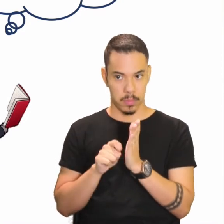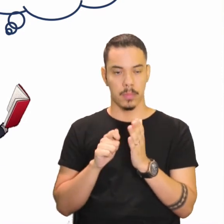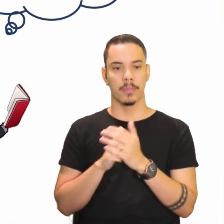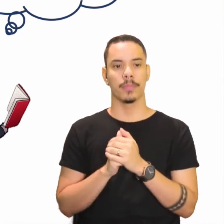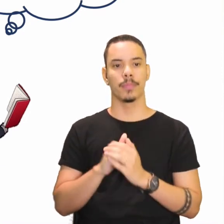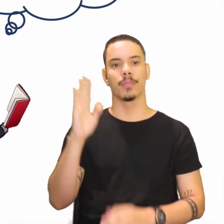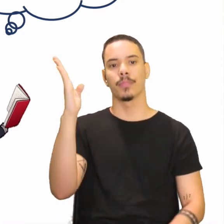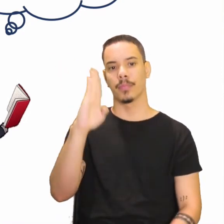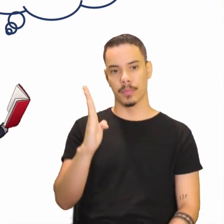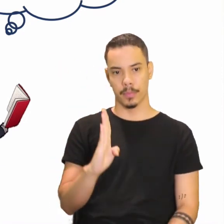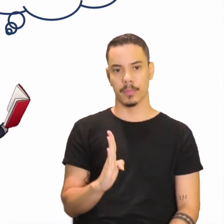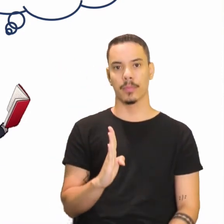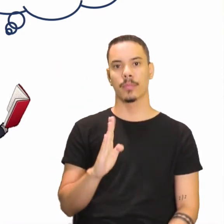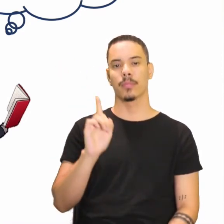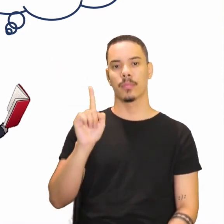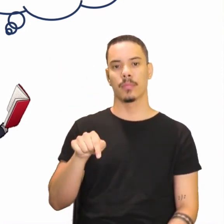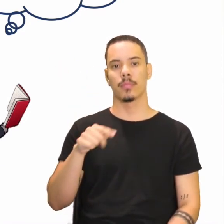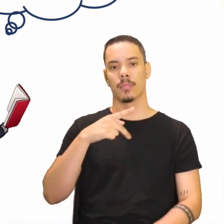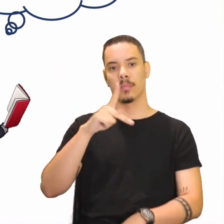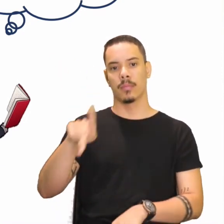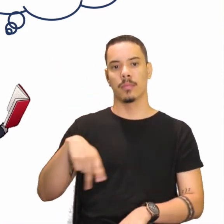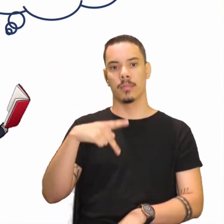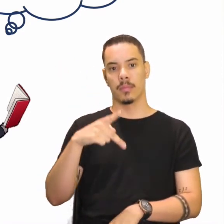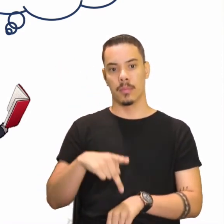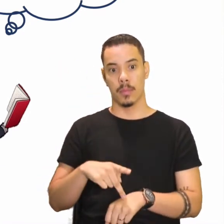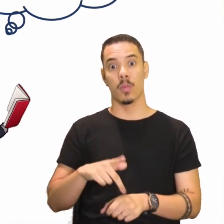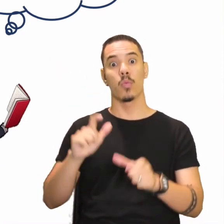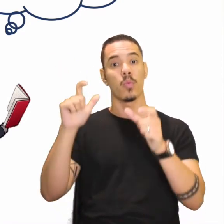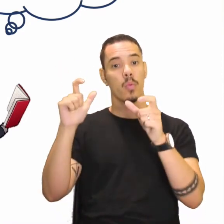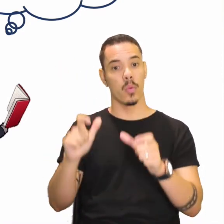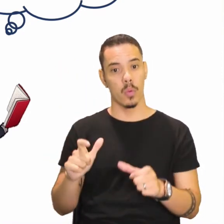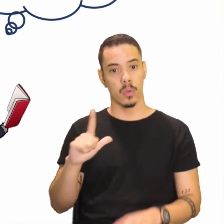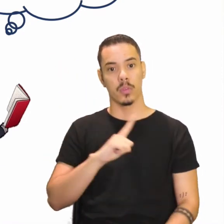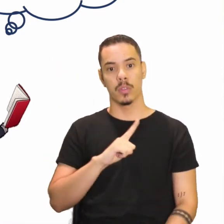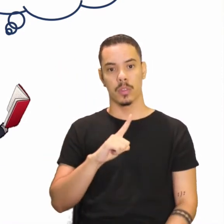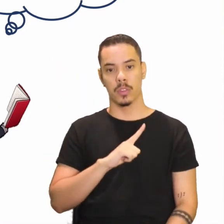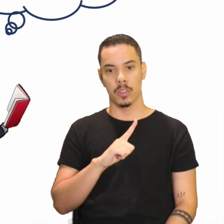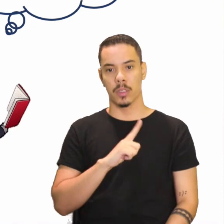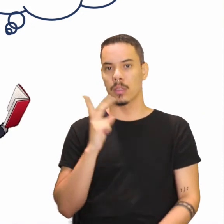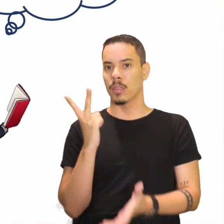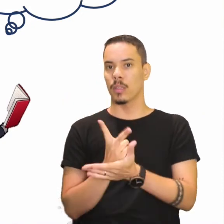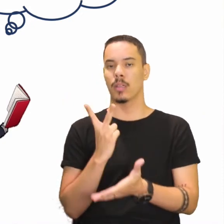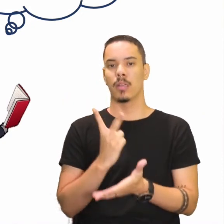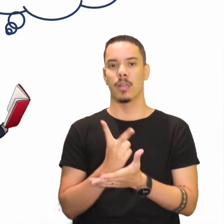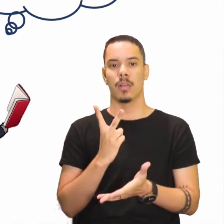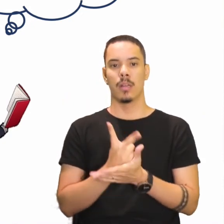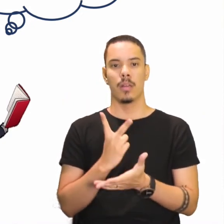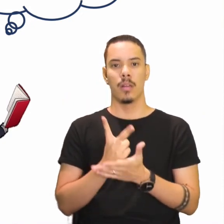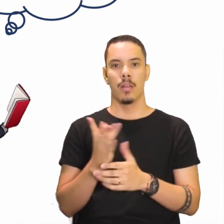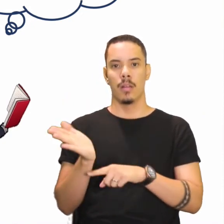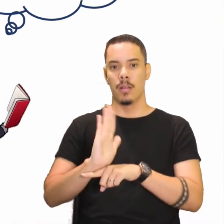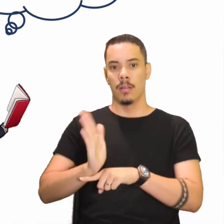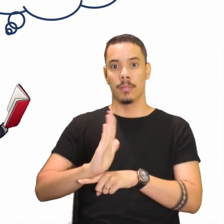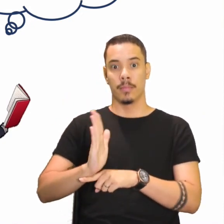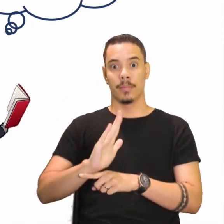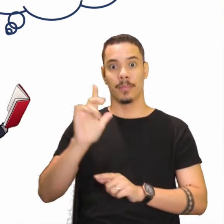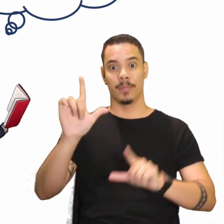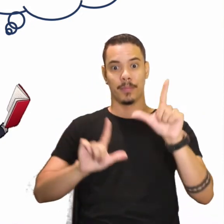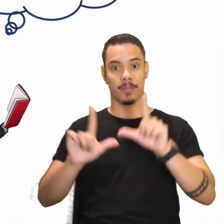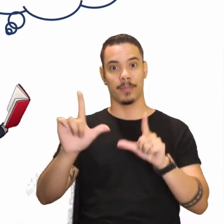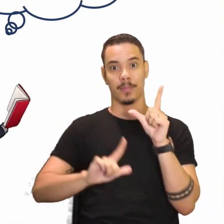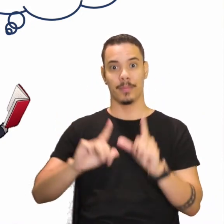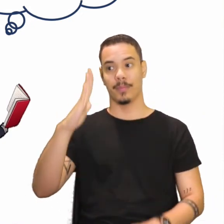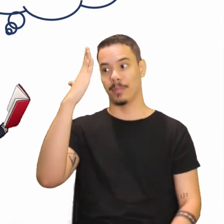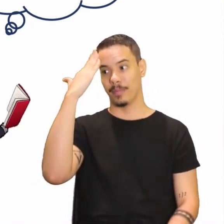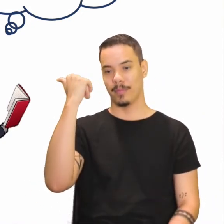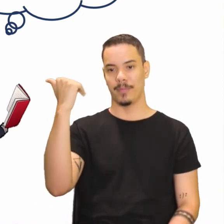O Brasil é um país onde reality shows fazem sucesso. Olha aqui, ó. Entendeu? O Brasil